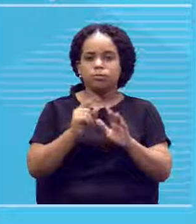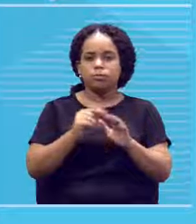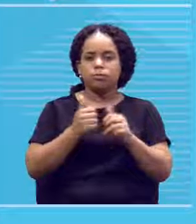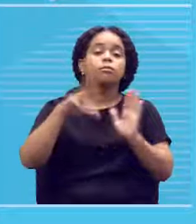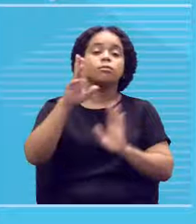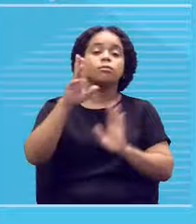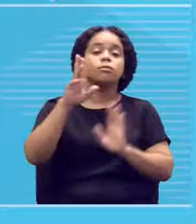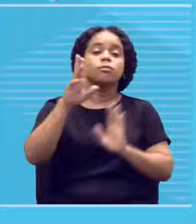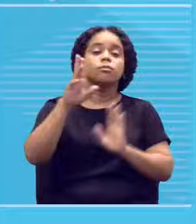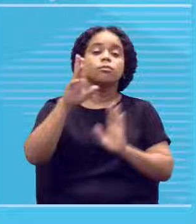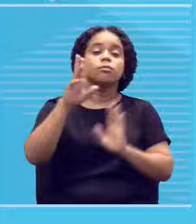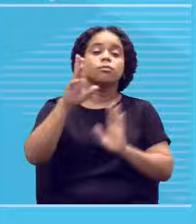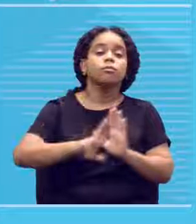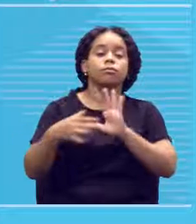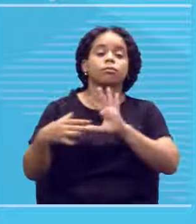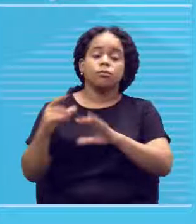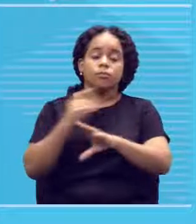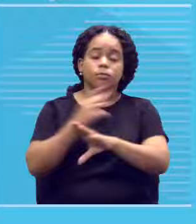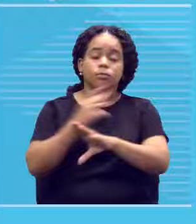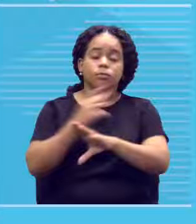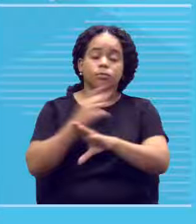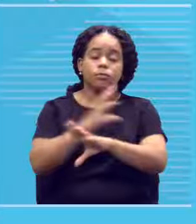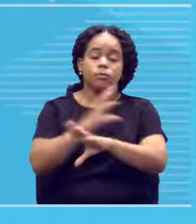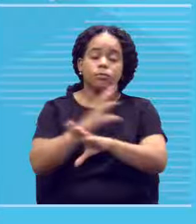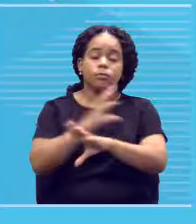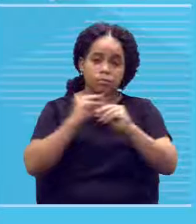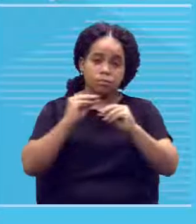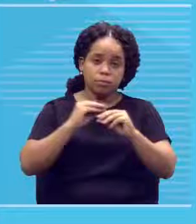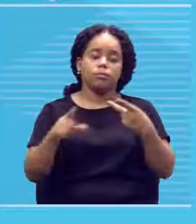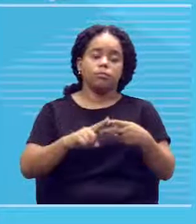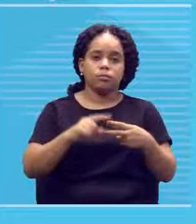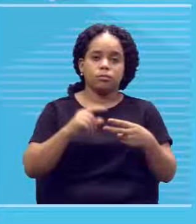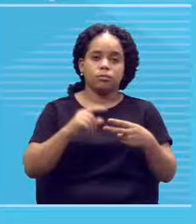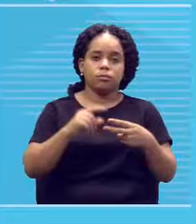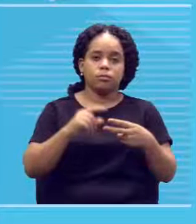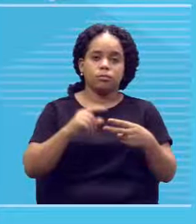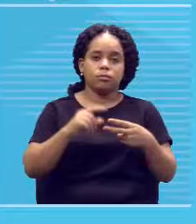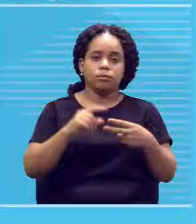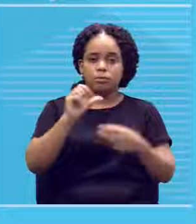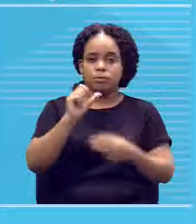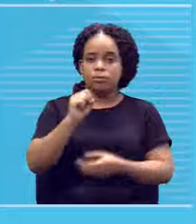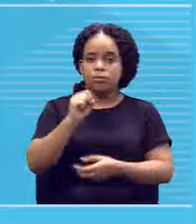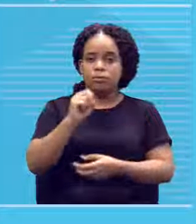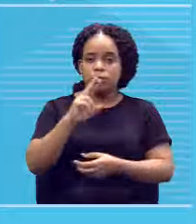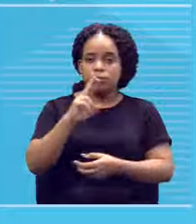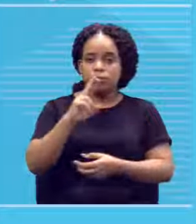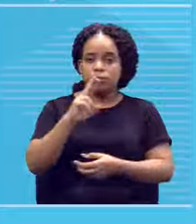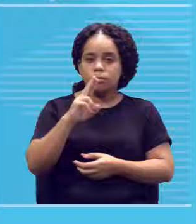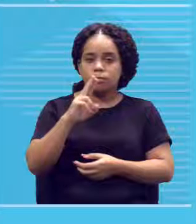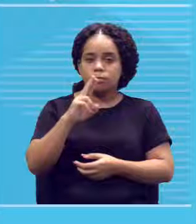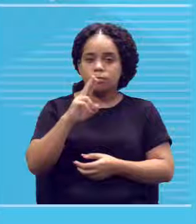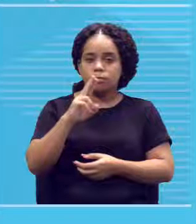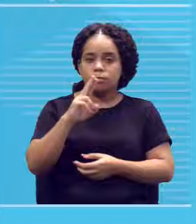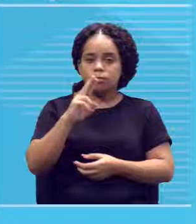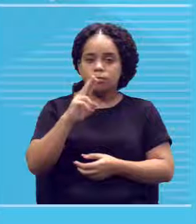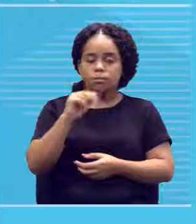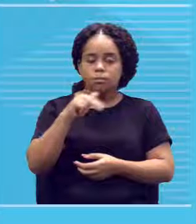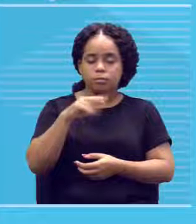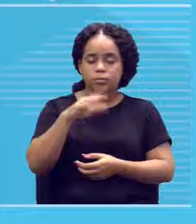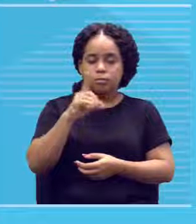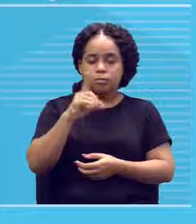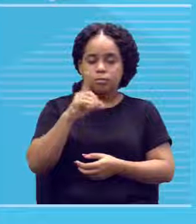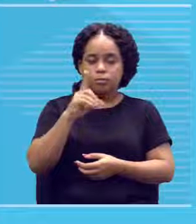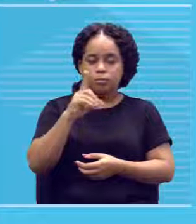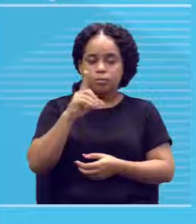lançamos mão de conjunções subordinativas e coordenativas e produzindo